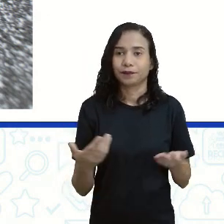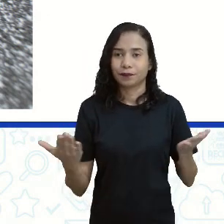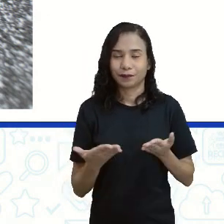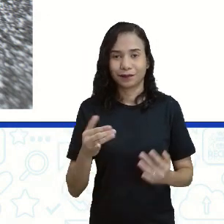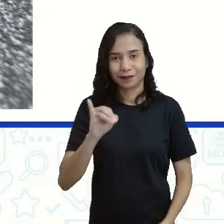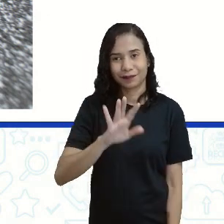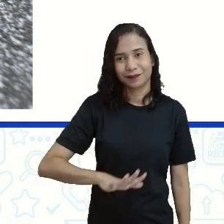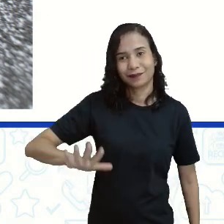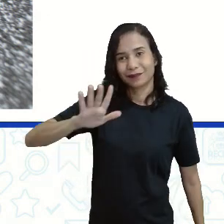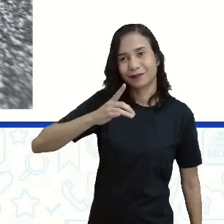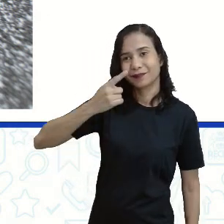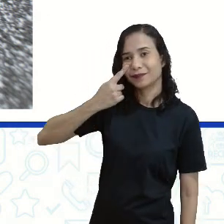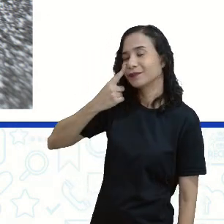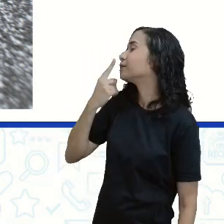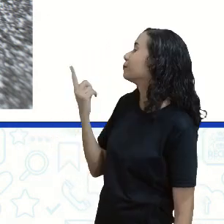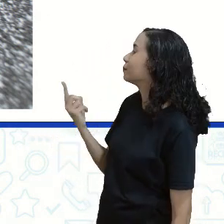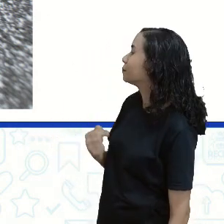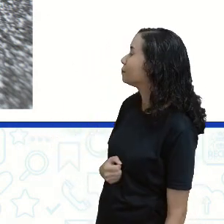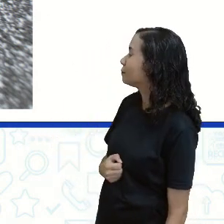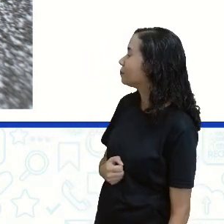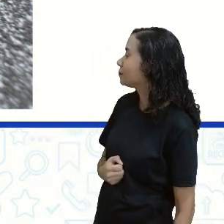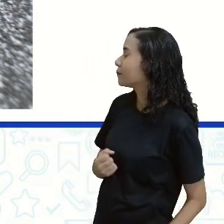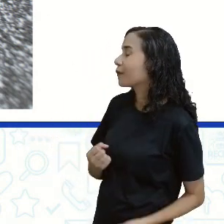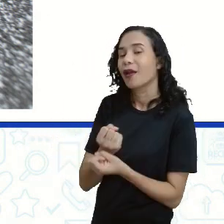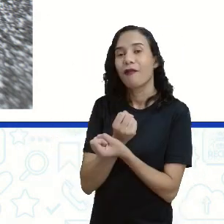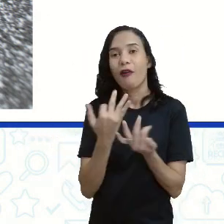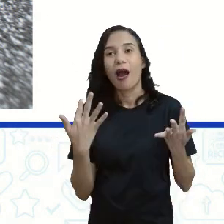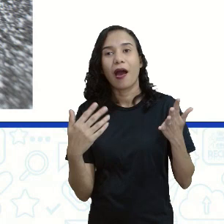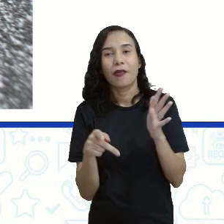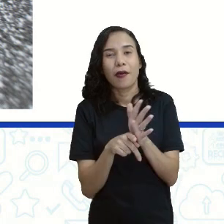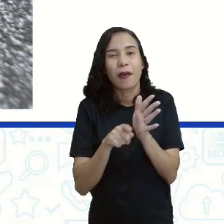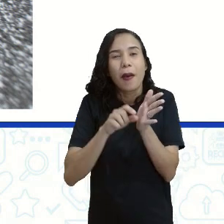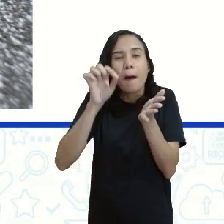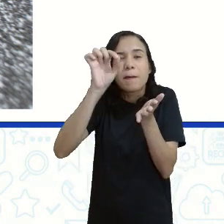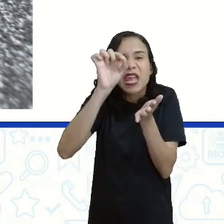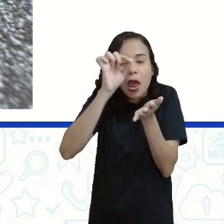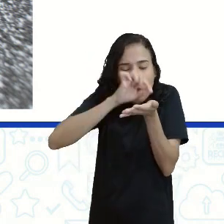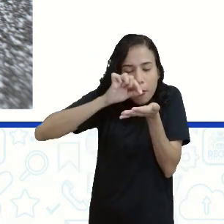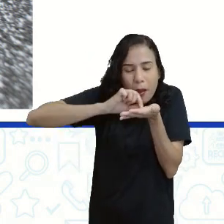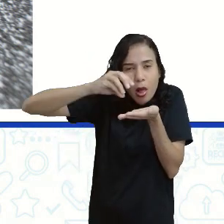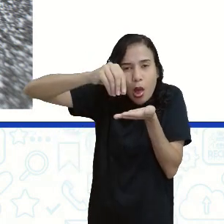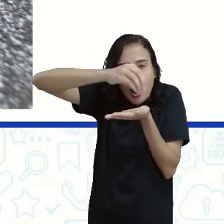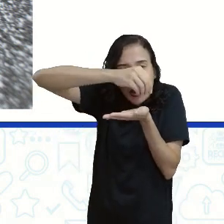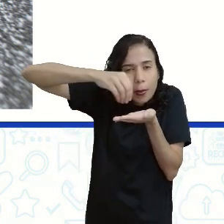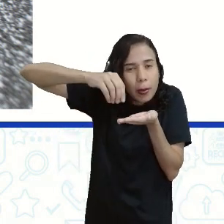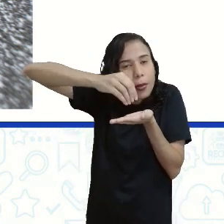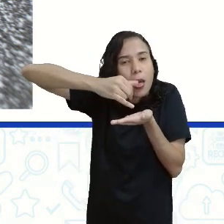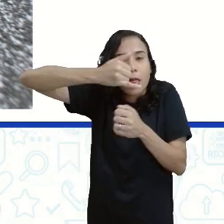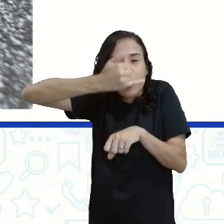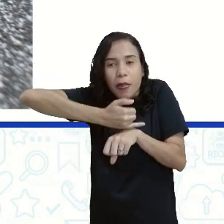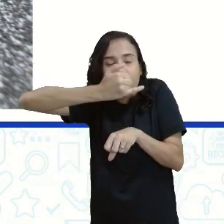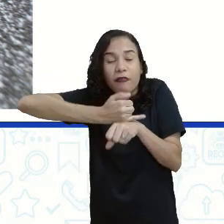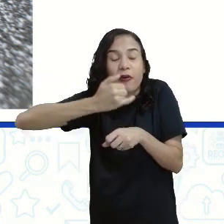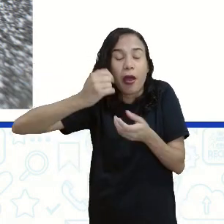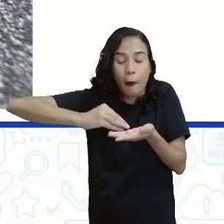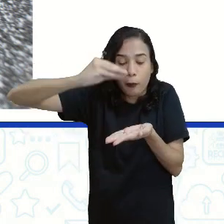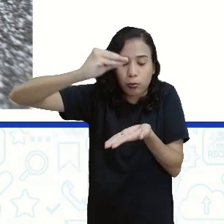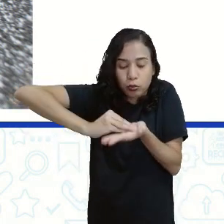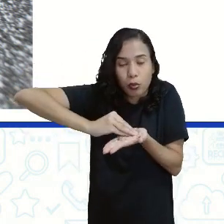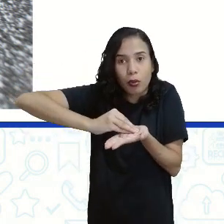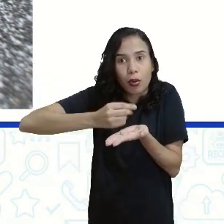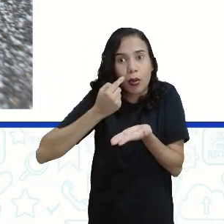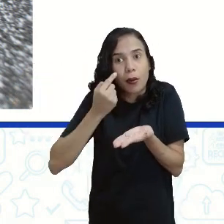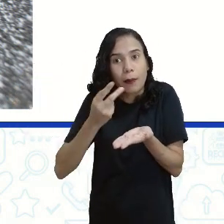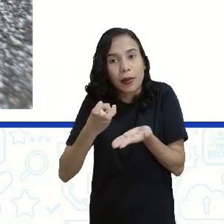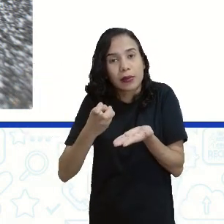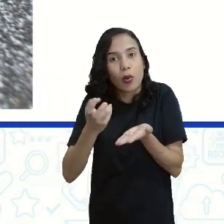nessa figura, a gente está vendo várias substânciazinhas ali, materiaizinhos metálicos, né? E a gente está vendo que se formou um